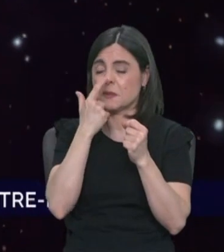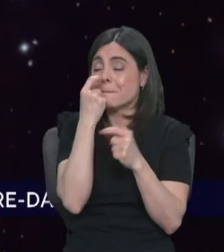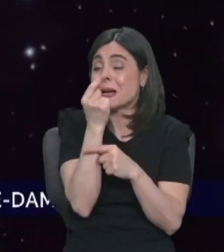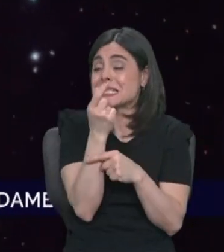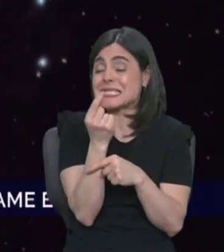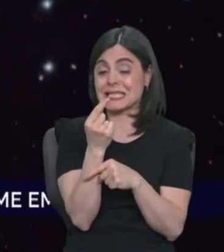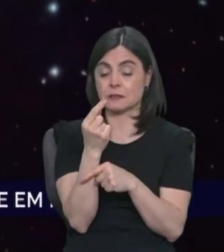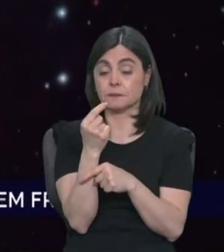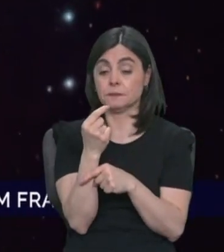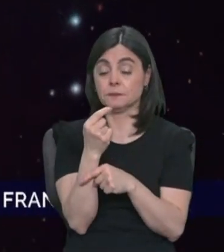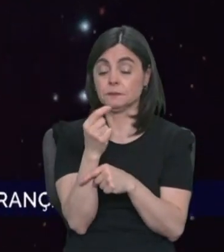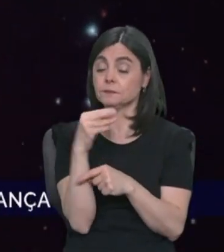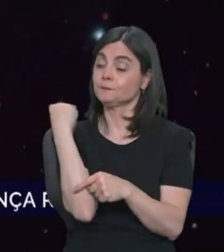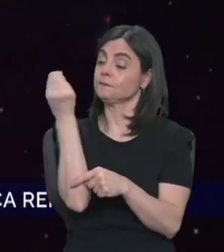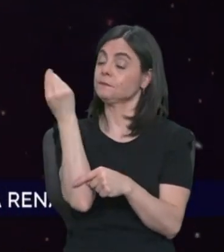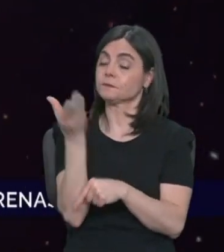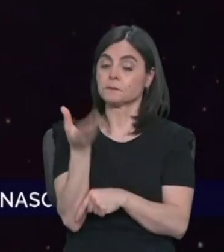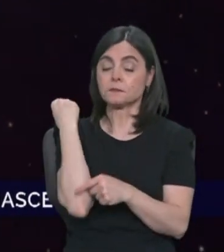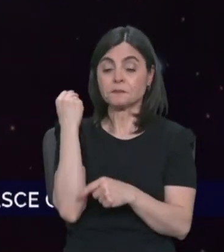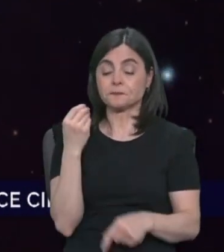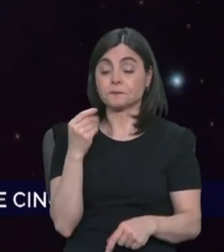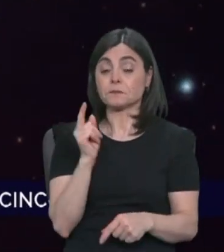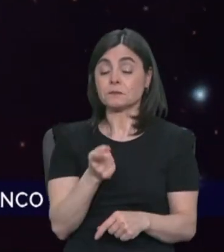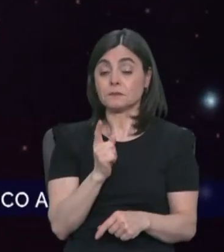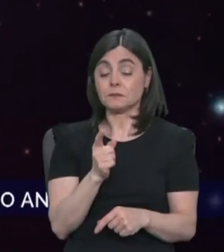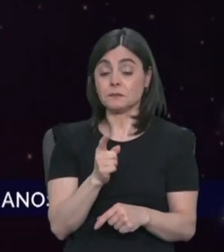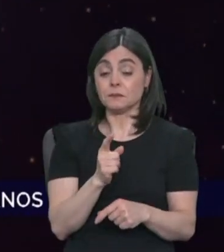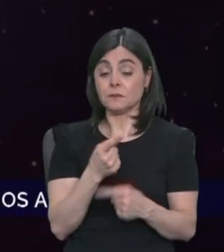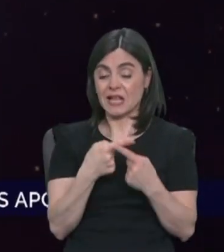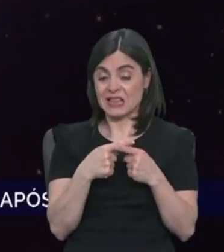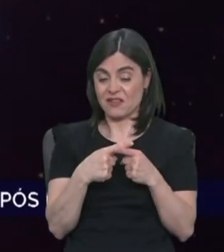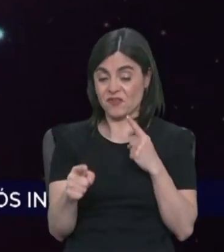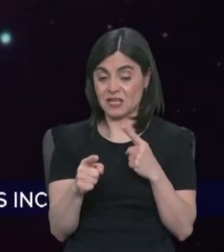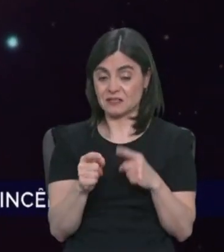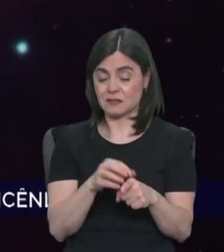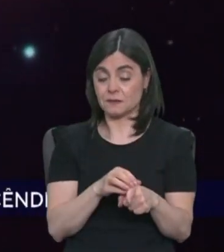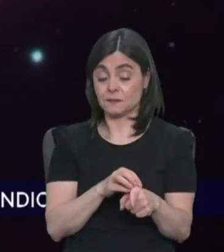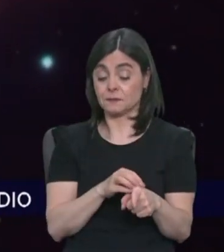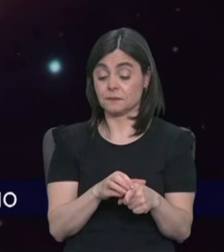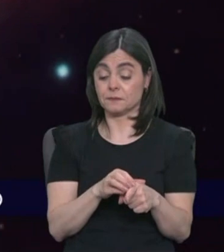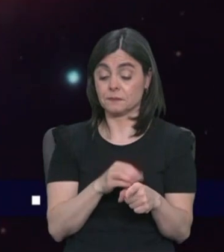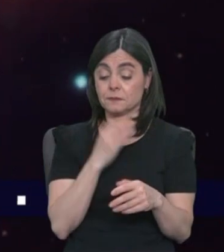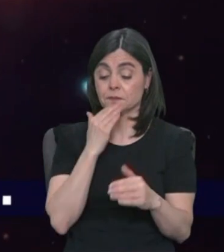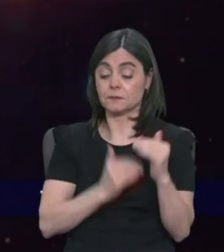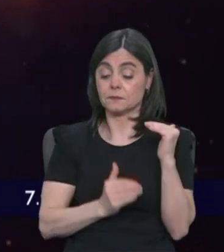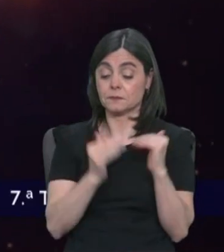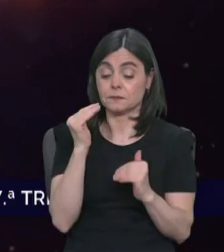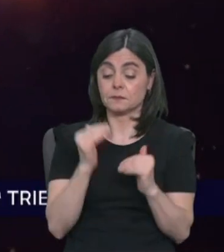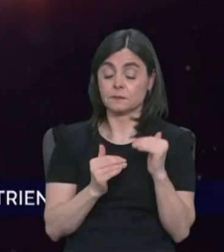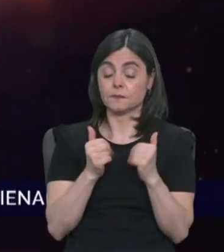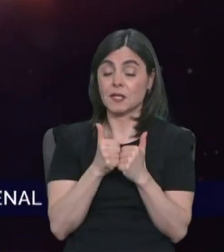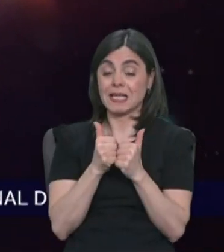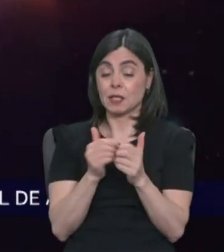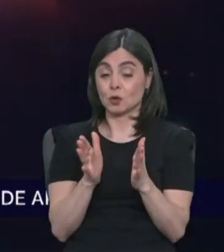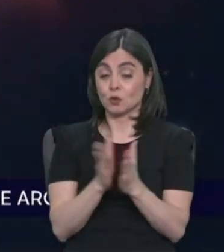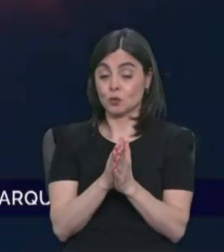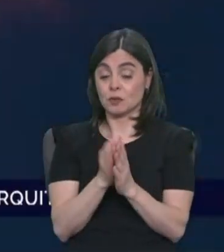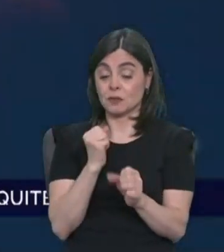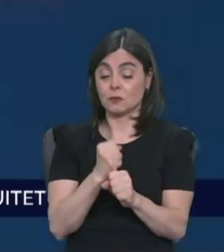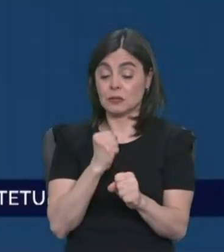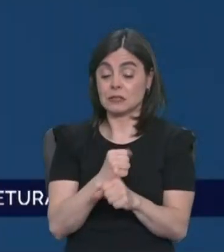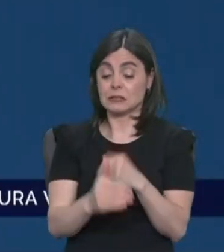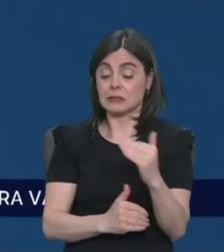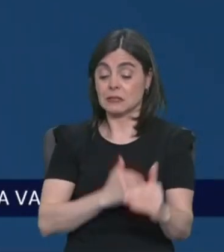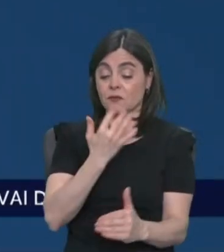parecida, mais rejuvenescida, digamos assim, e daí a tal diferença de idades. E toda esta ação física